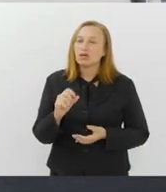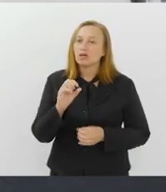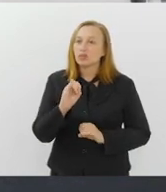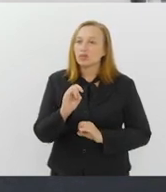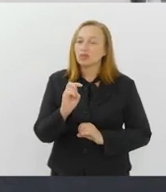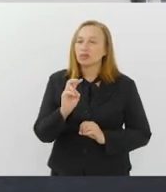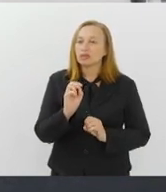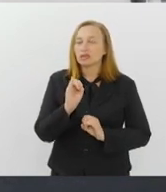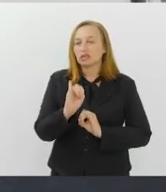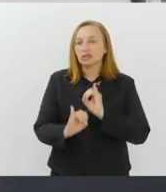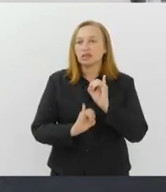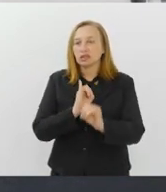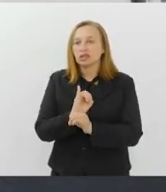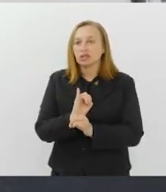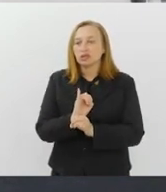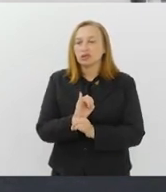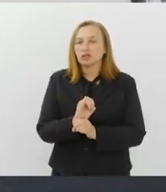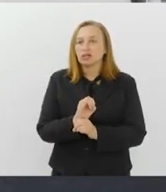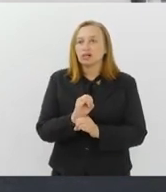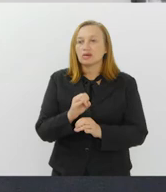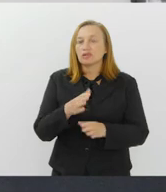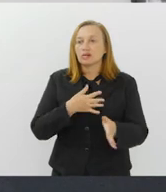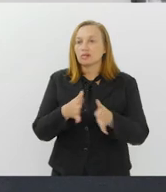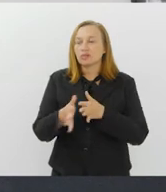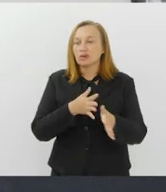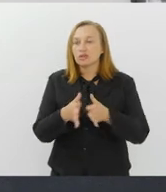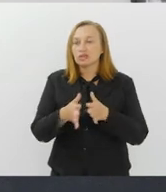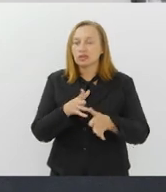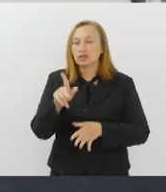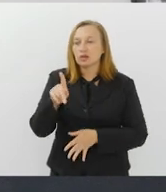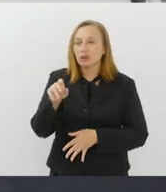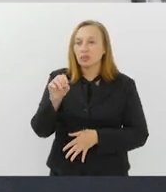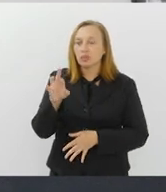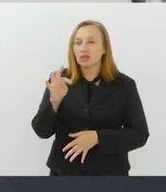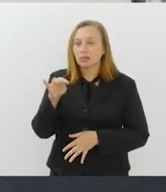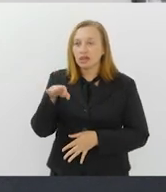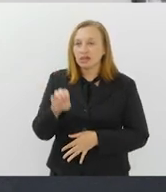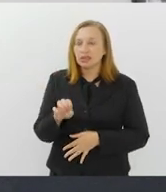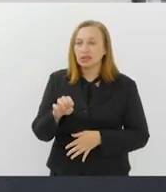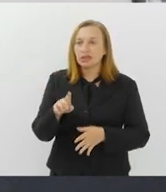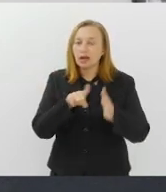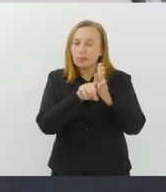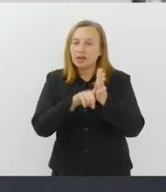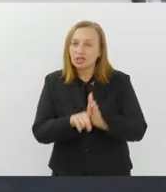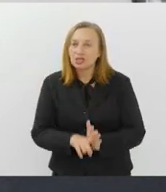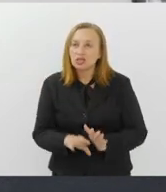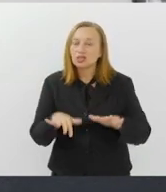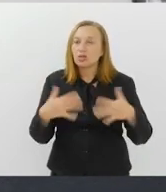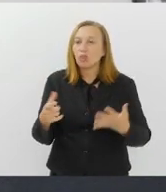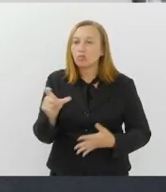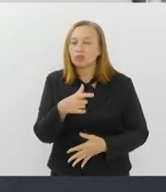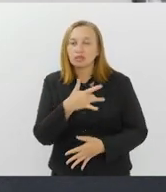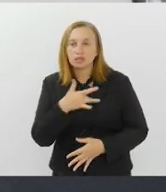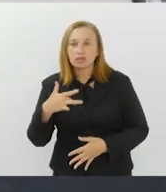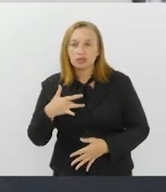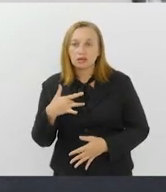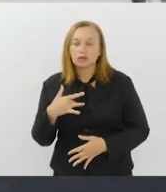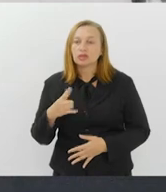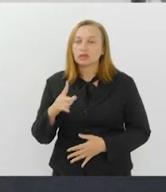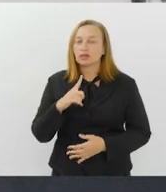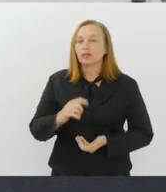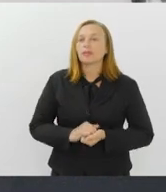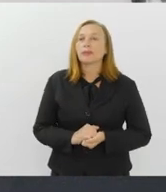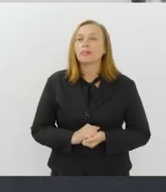o processo de portabilidade, permitindo a pesquisa de planos de saúde disponíveis no mercado.